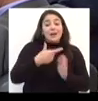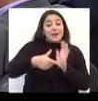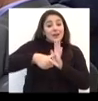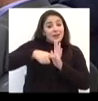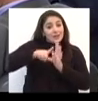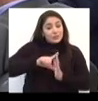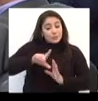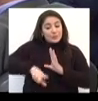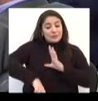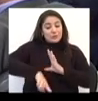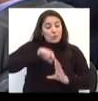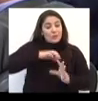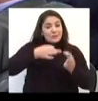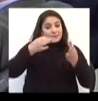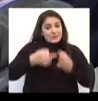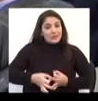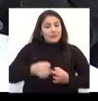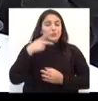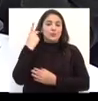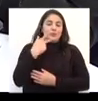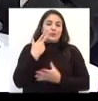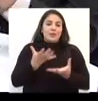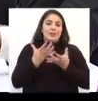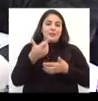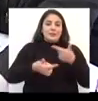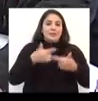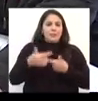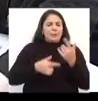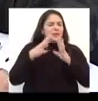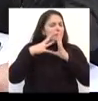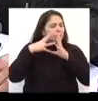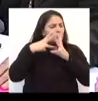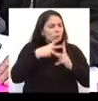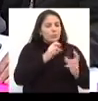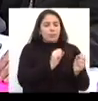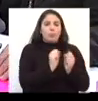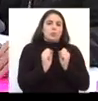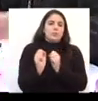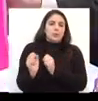isso, antes de uma decisão definitiva, os vereadores querem trabalhar em